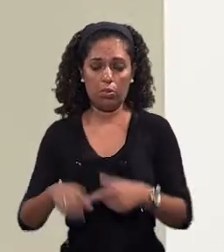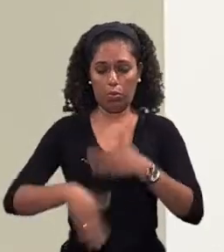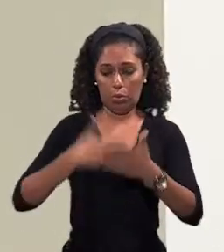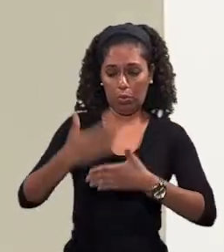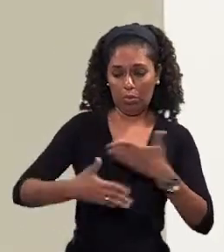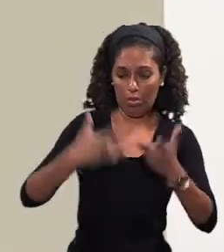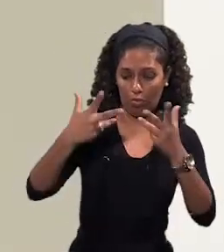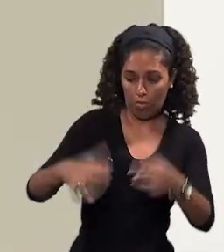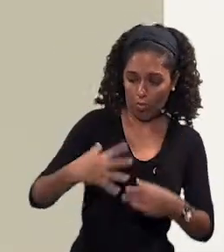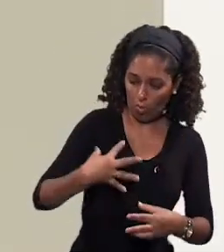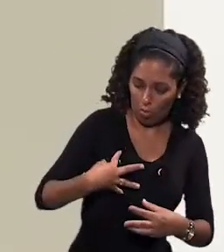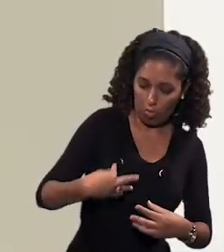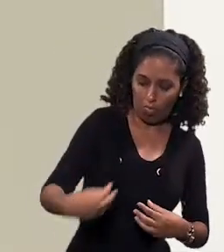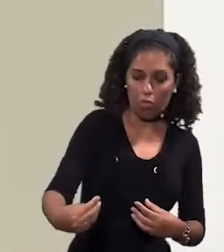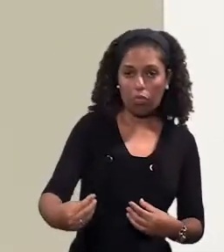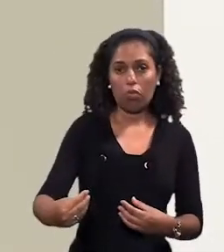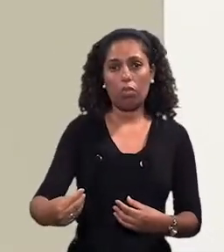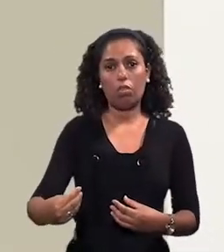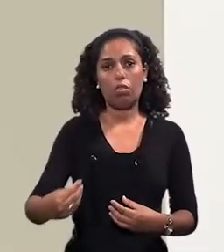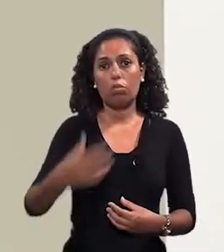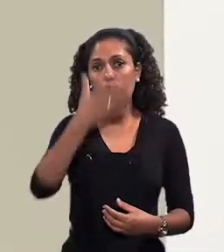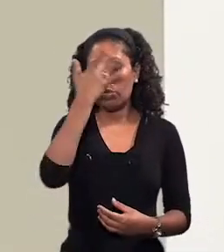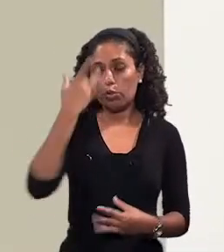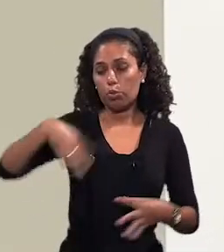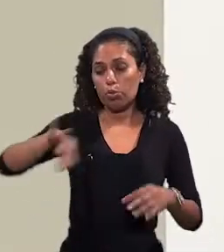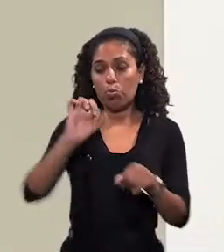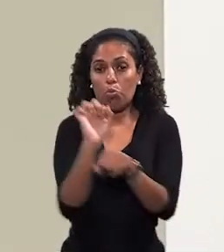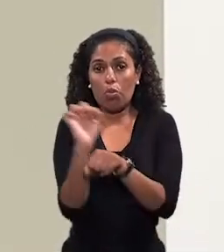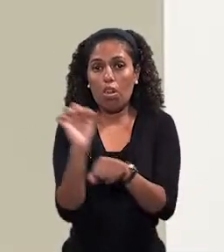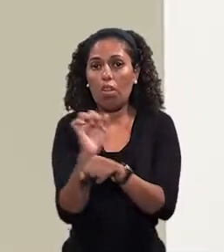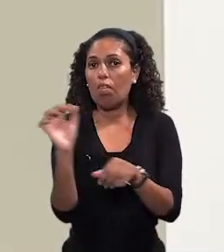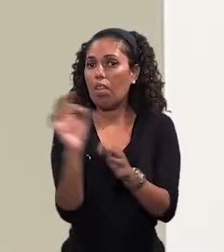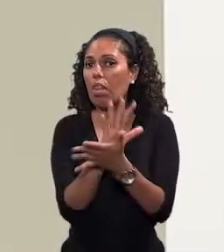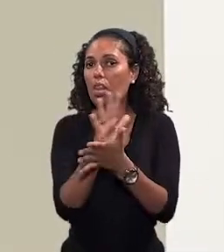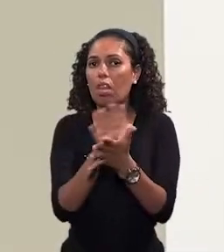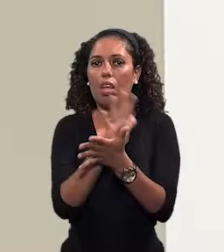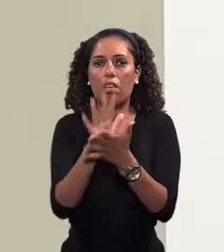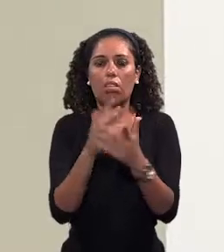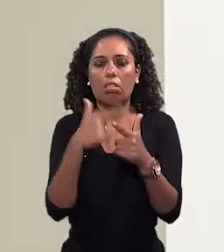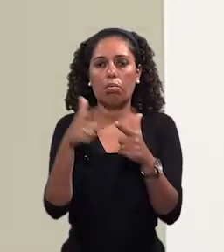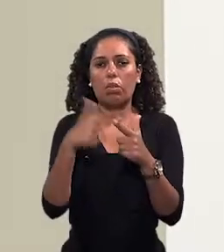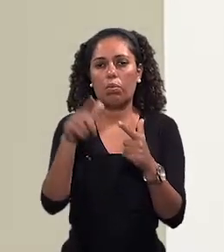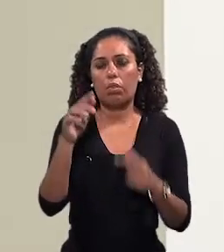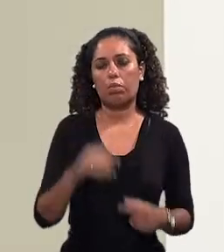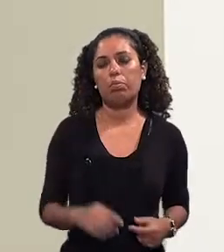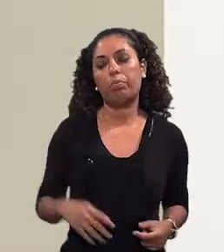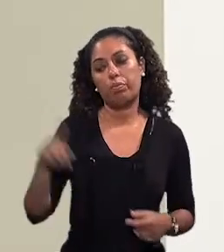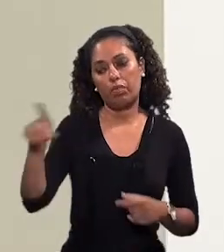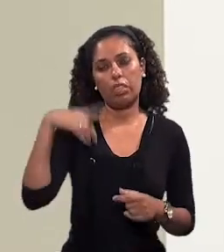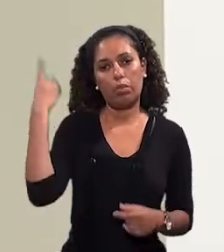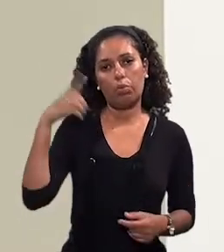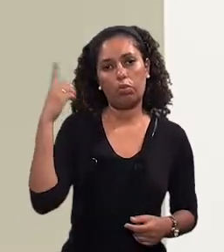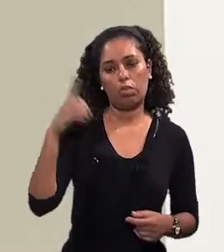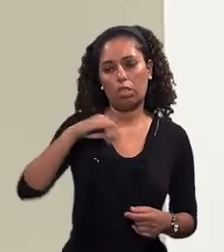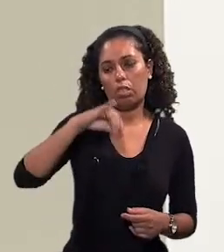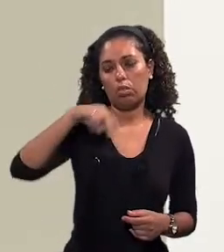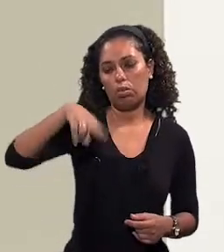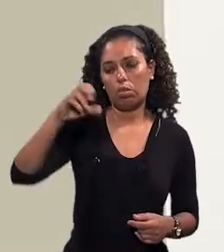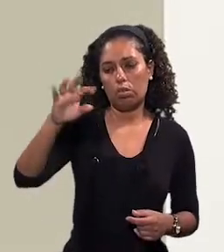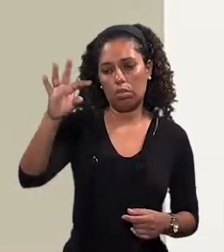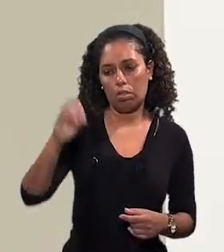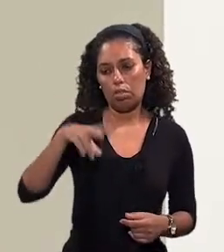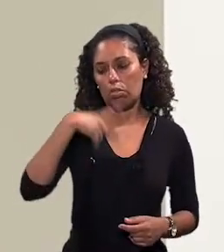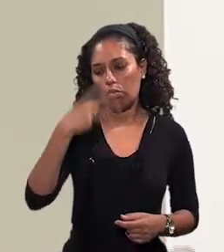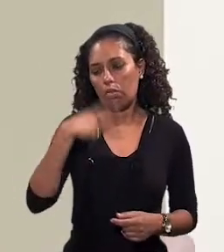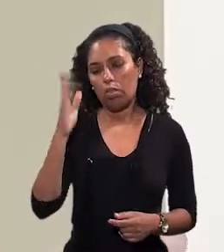muitos daqueles jovens como filhos também, e ninguém esperava que aquilo pudesse acontecer. Obviamente, como o Jorge Felipe Neto falou, isso não